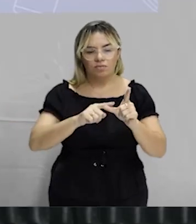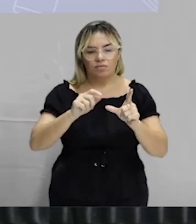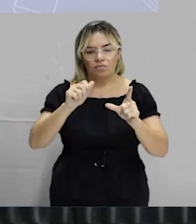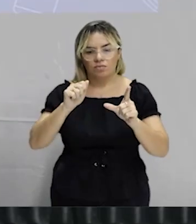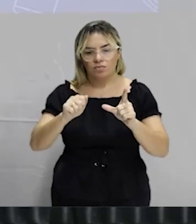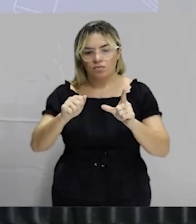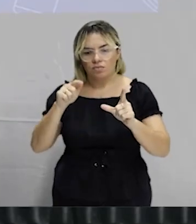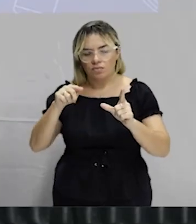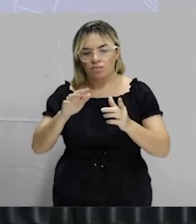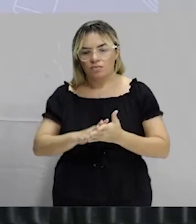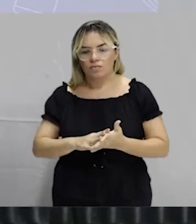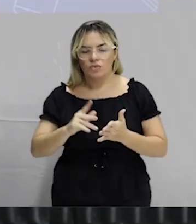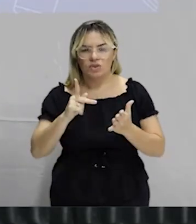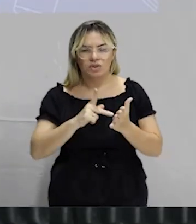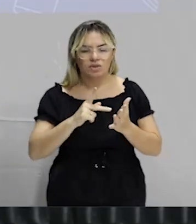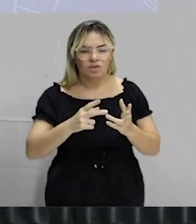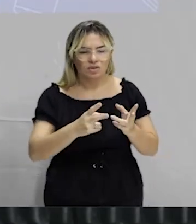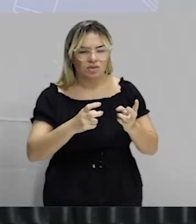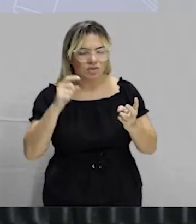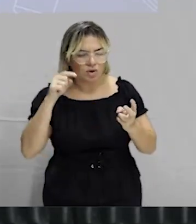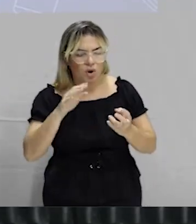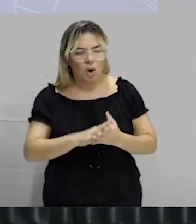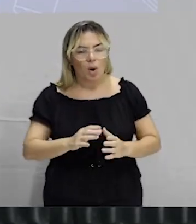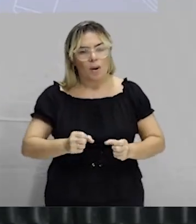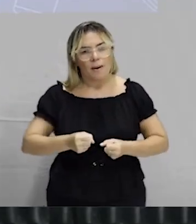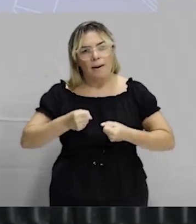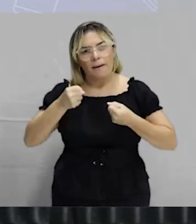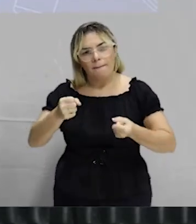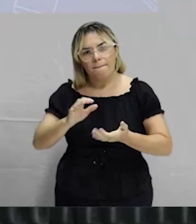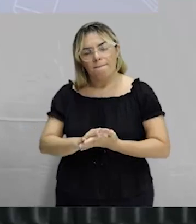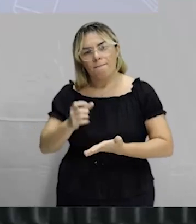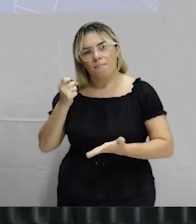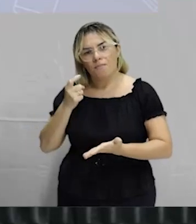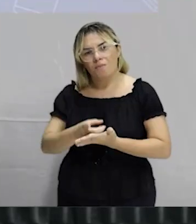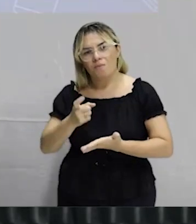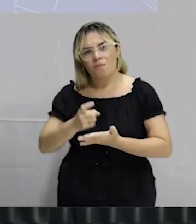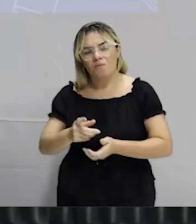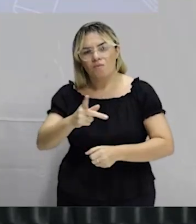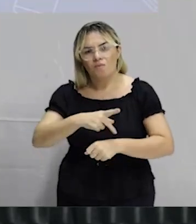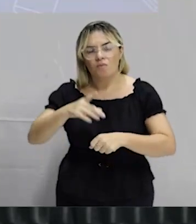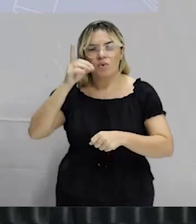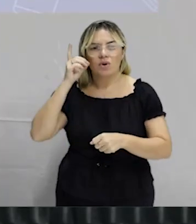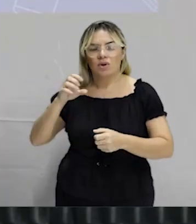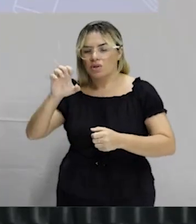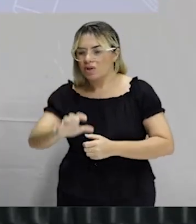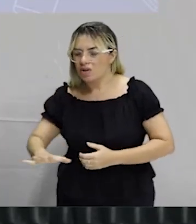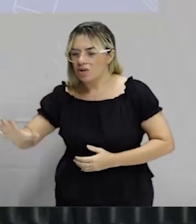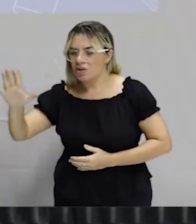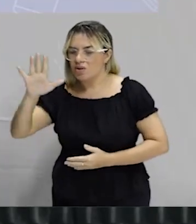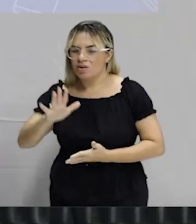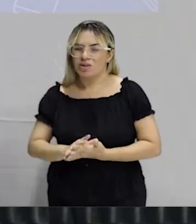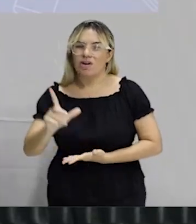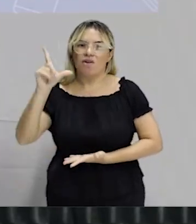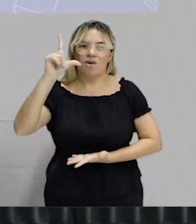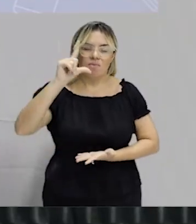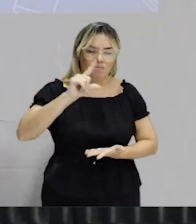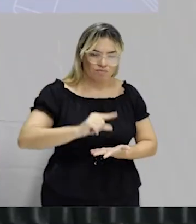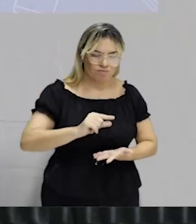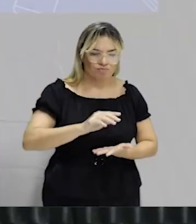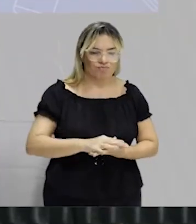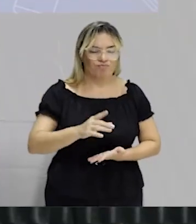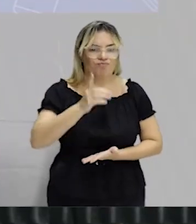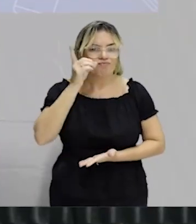perspectiva, porque o poder de consumo, tanto nos Estados Unidos como na Europa, ele estava baixo. Estados Unidos e